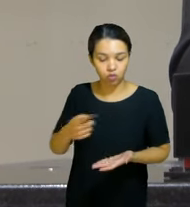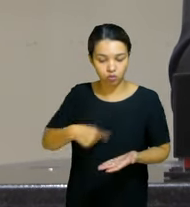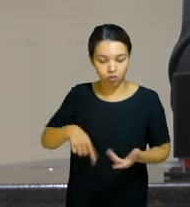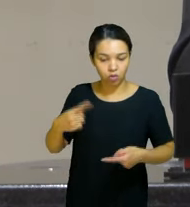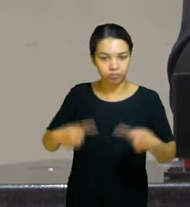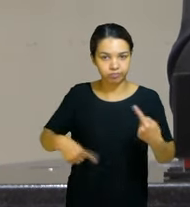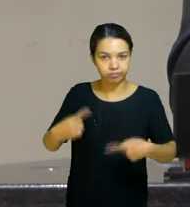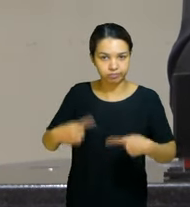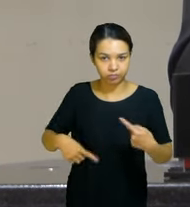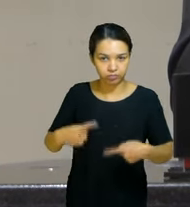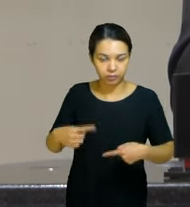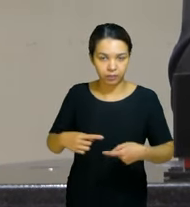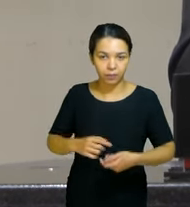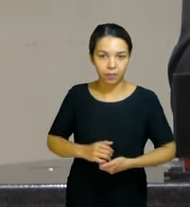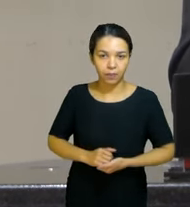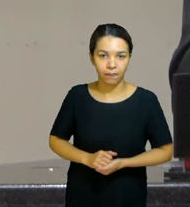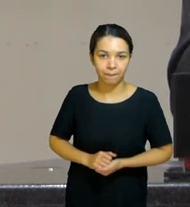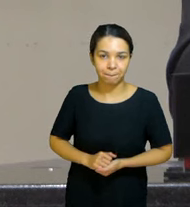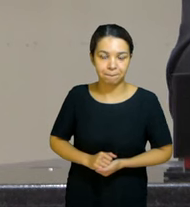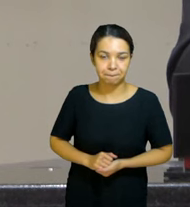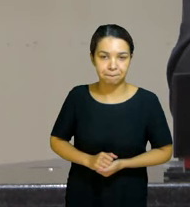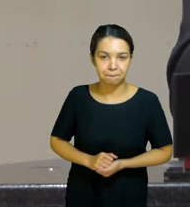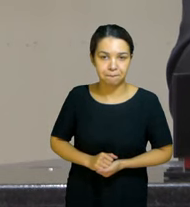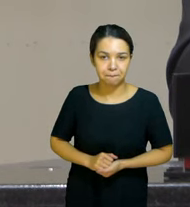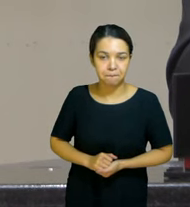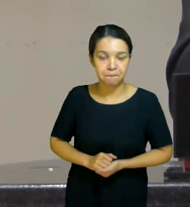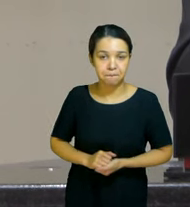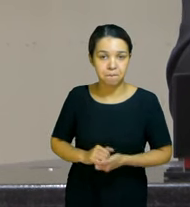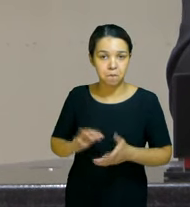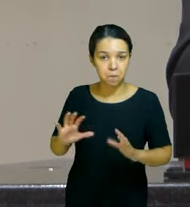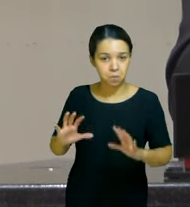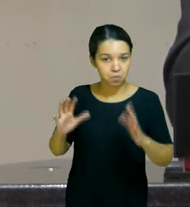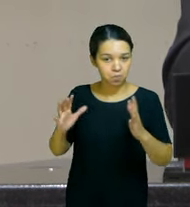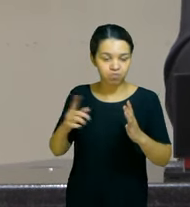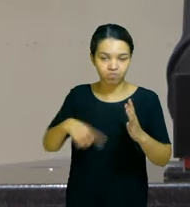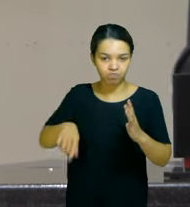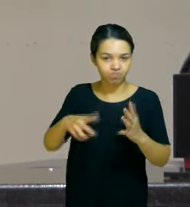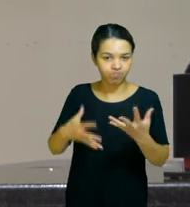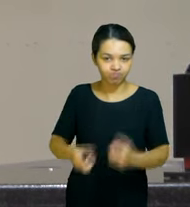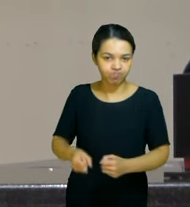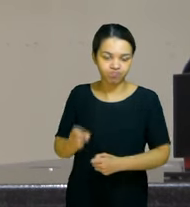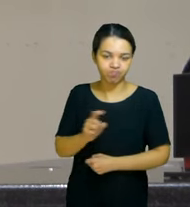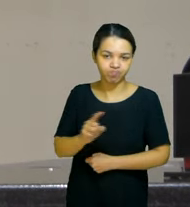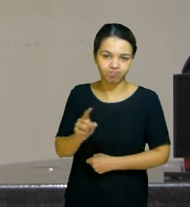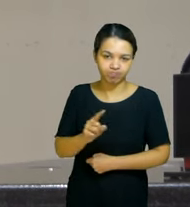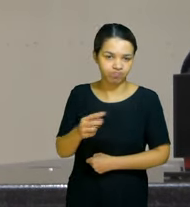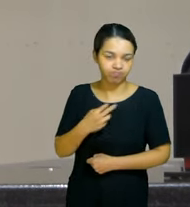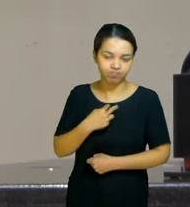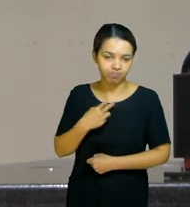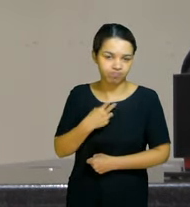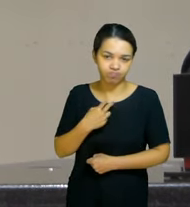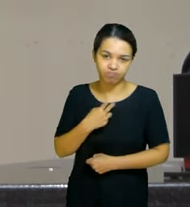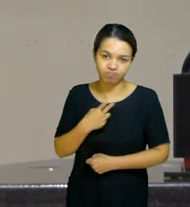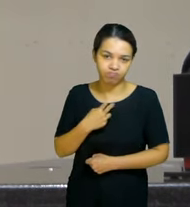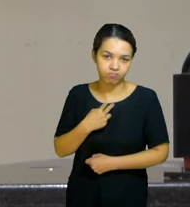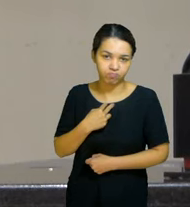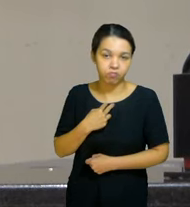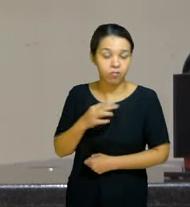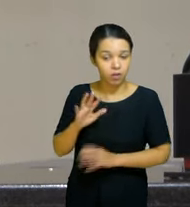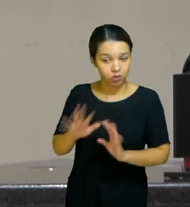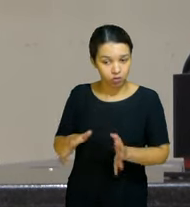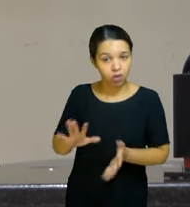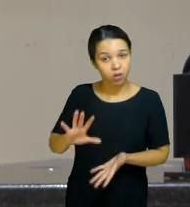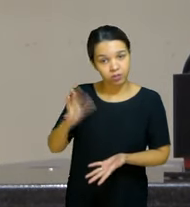audiência pública, é um evento que é inadmissível que aconteça. Mas, infelizmente, já